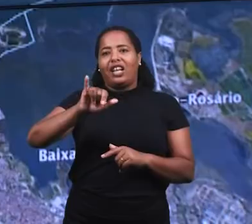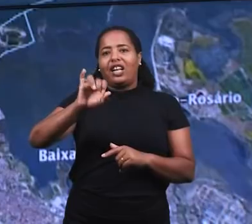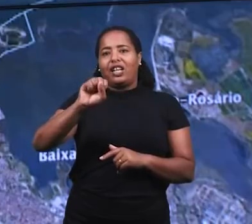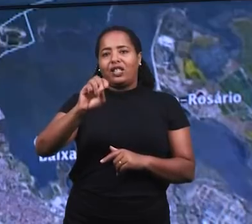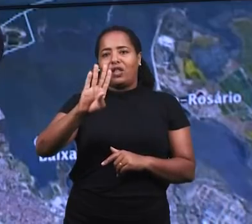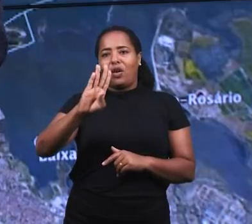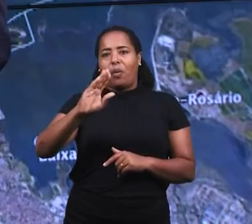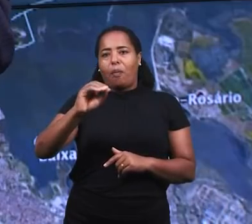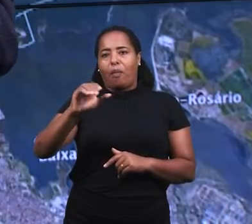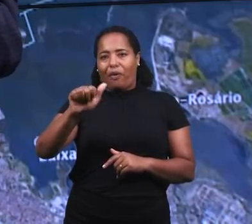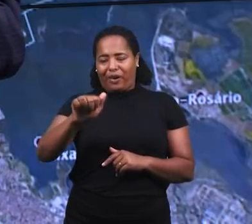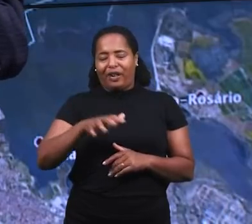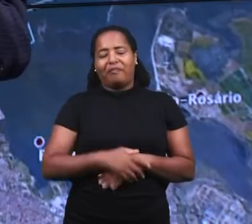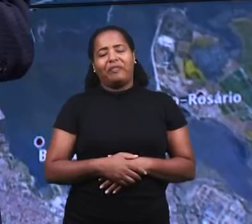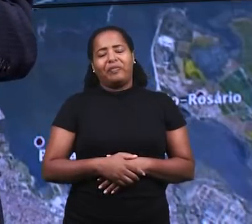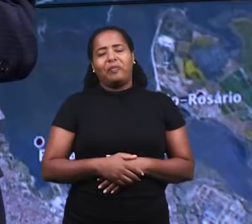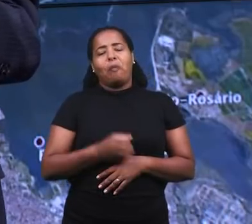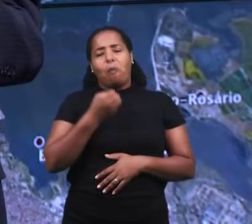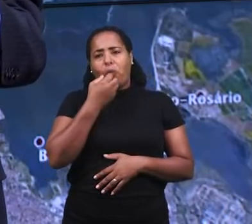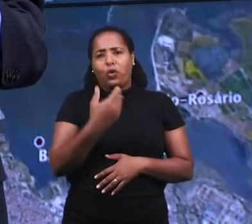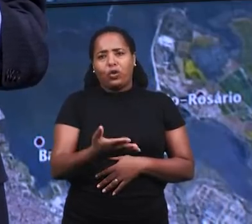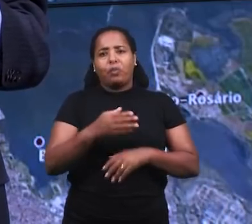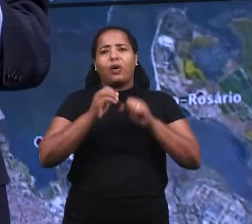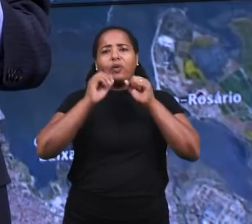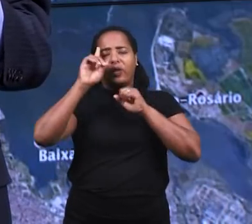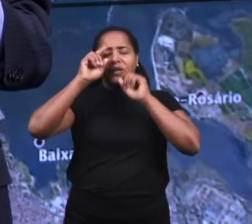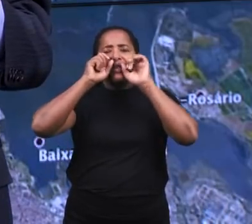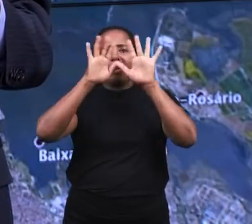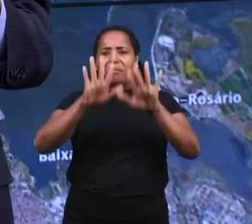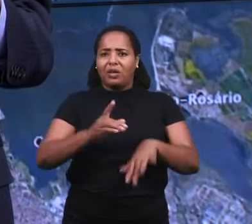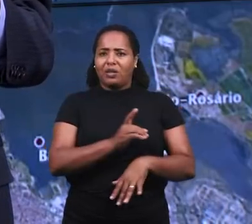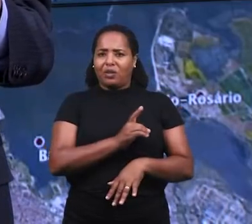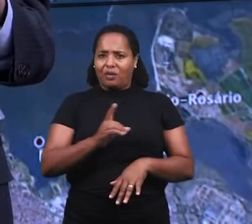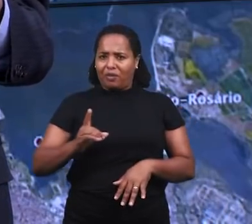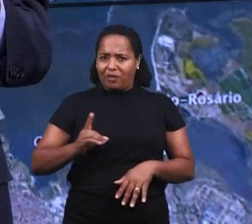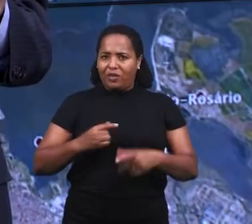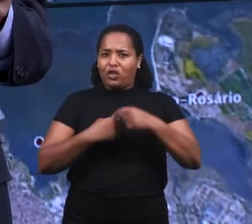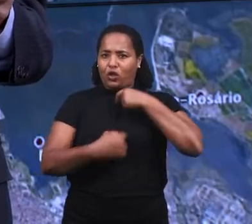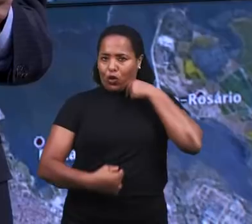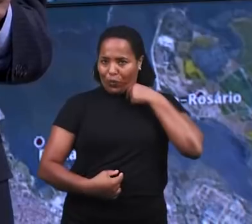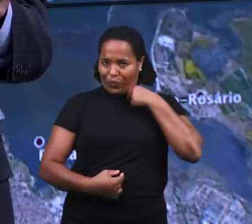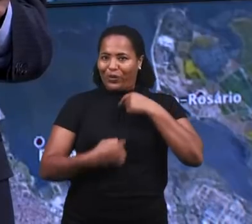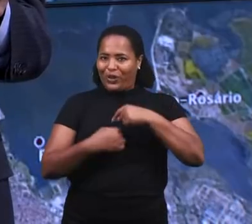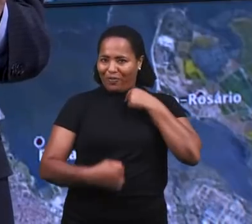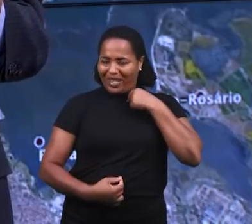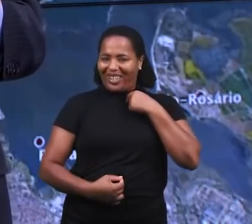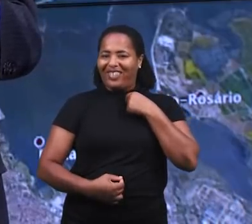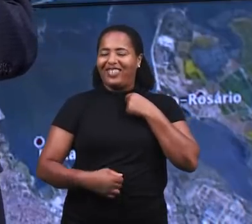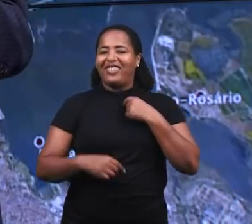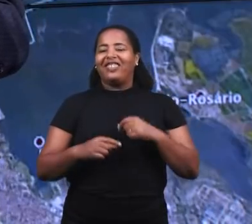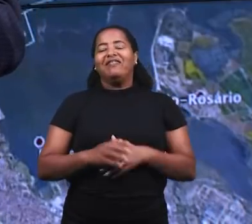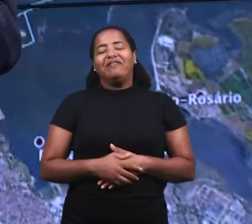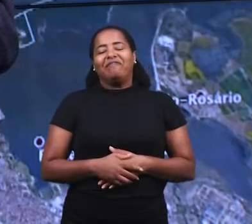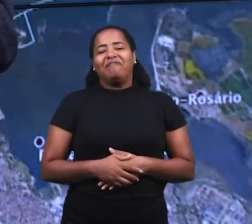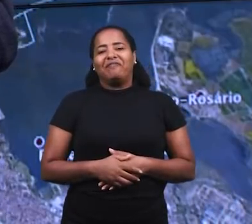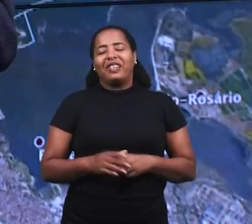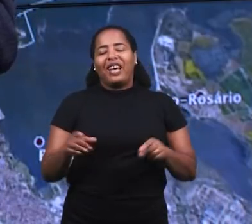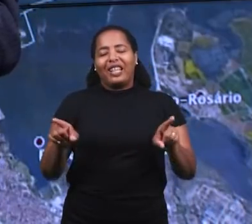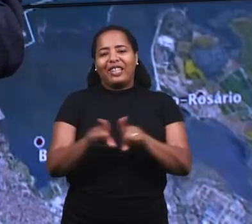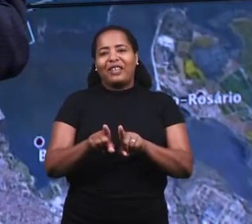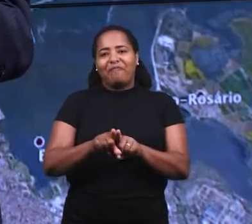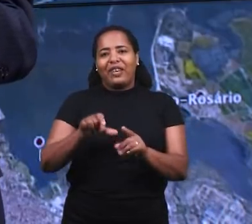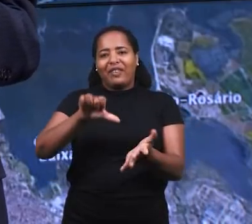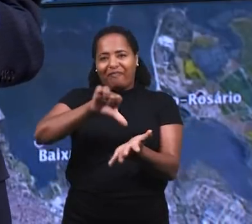Dominical, na igreja em Lisboa. Muito bem, meu irmão, que Deus abençoe grandemente a sua condição de obreiro na igreja, sua participação